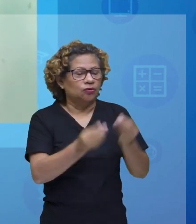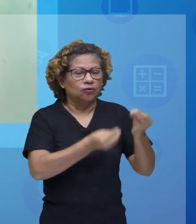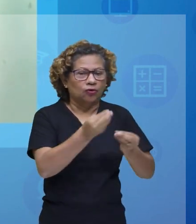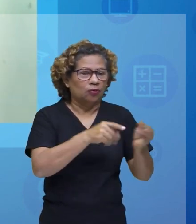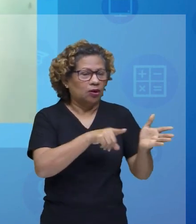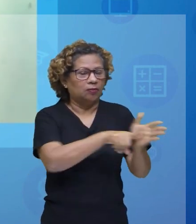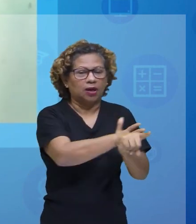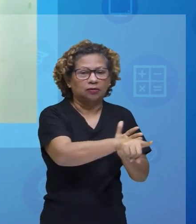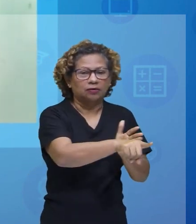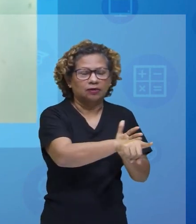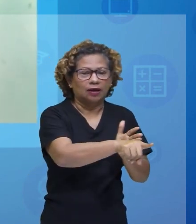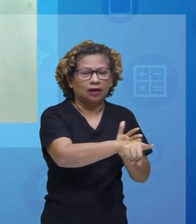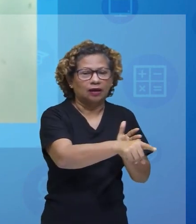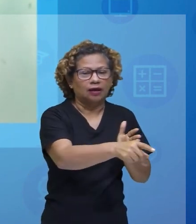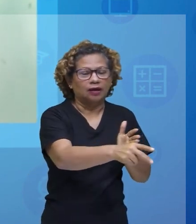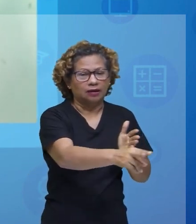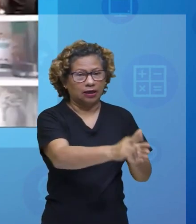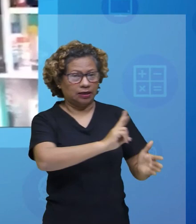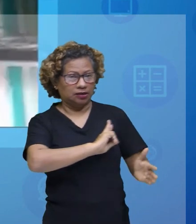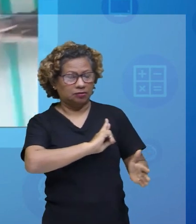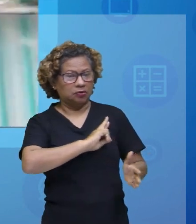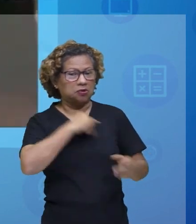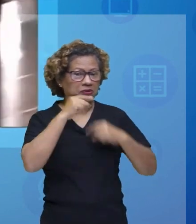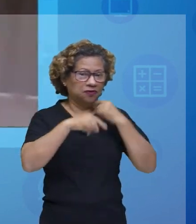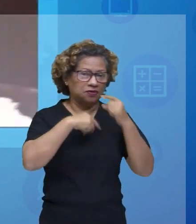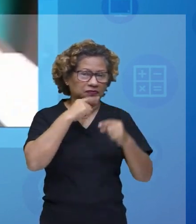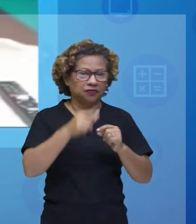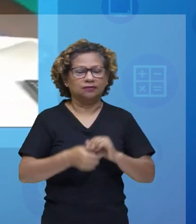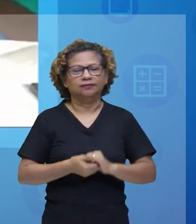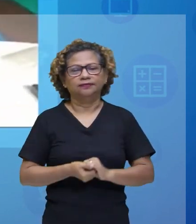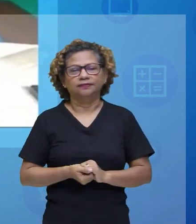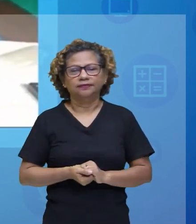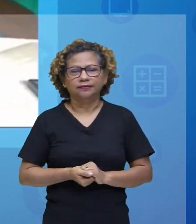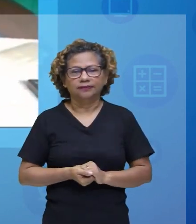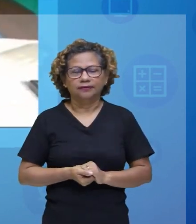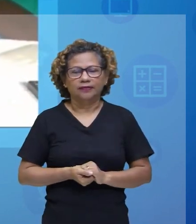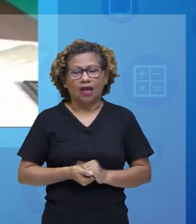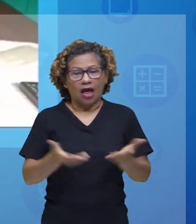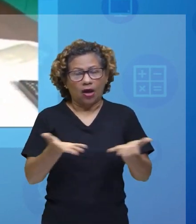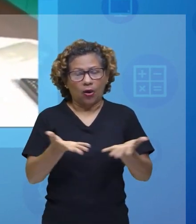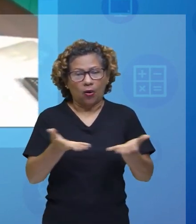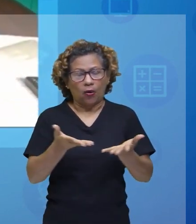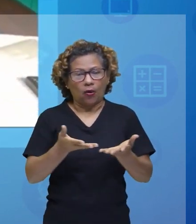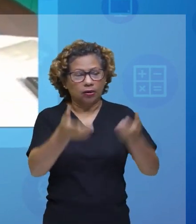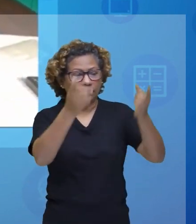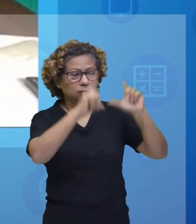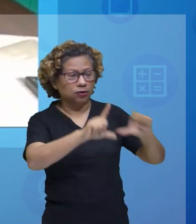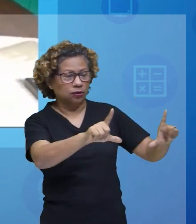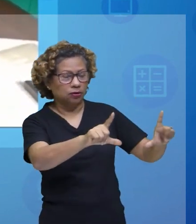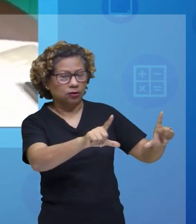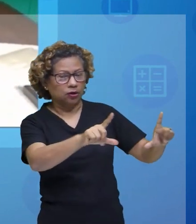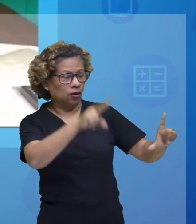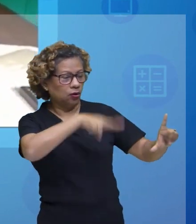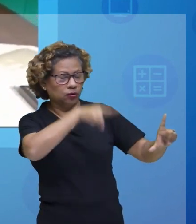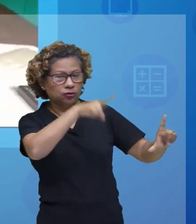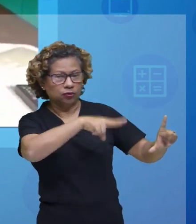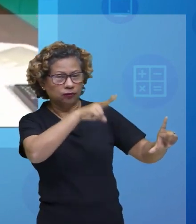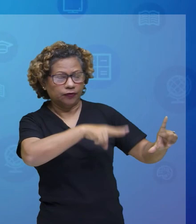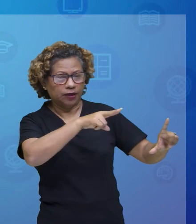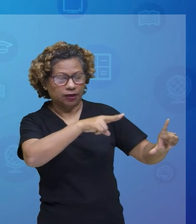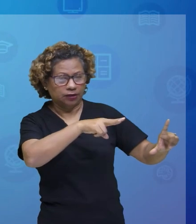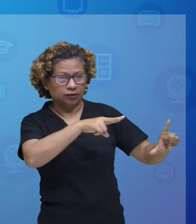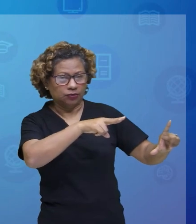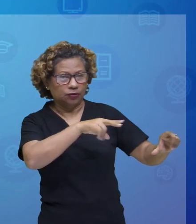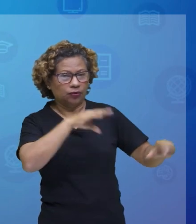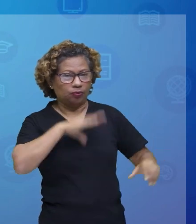dúvida, nossos professores estão disponíveis aí. Nós vamos ter título. Agora eu estou assistindo a aula de língua portuguesa sobre gêneros textuais.